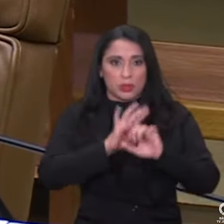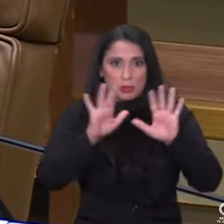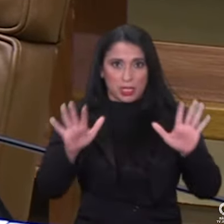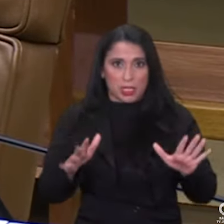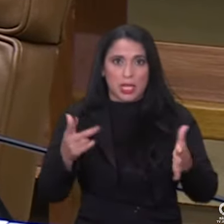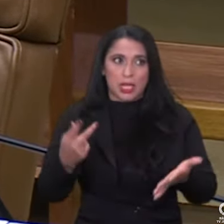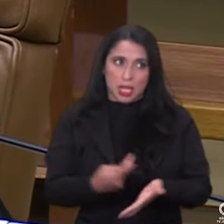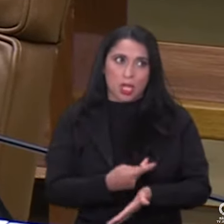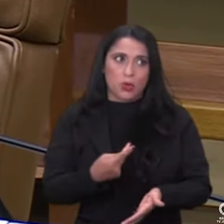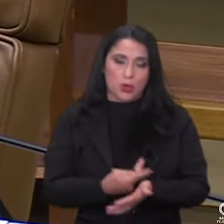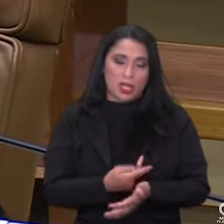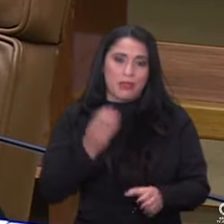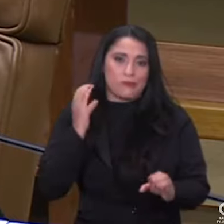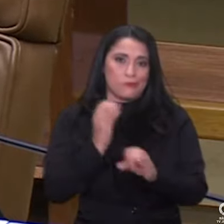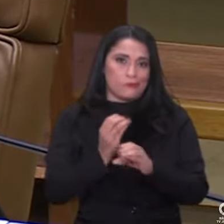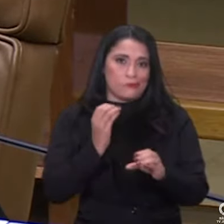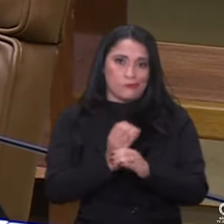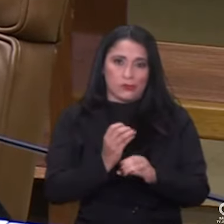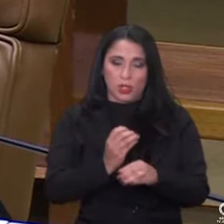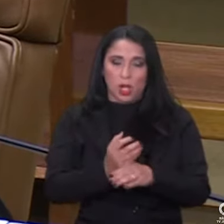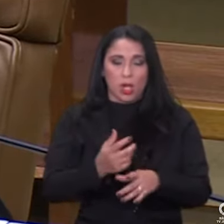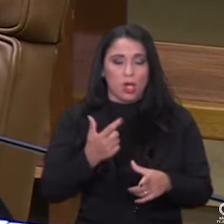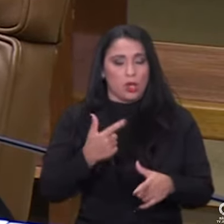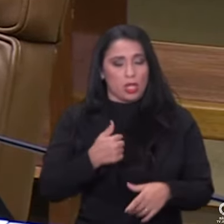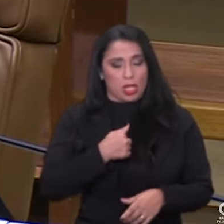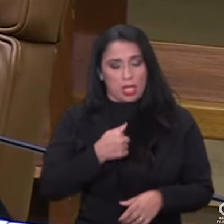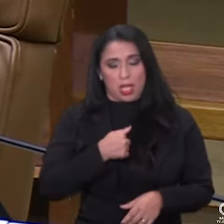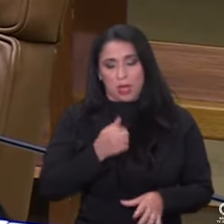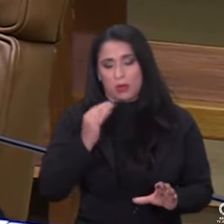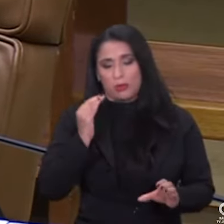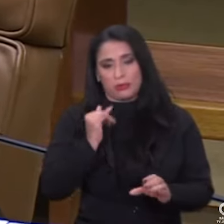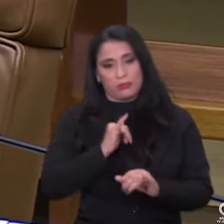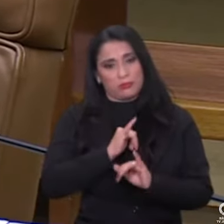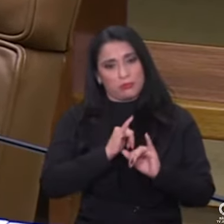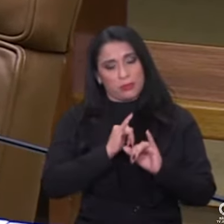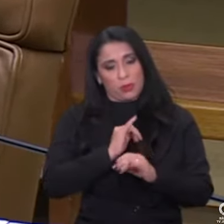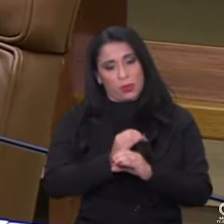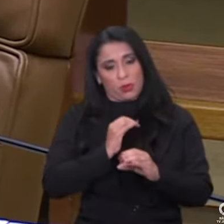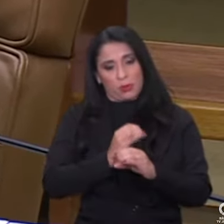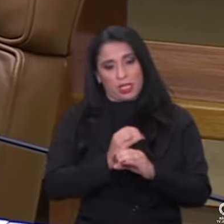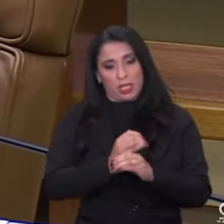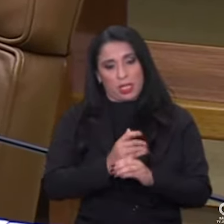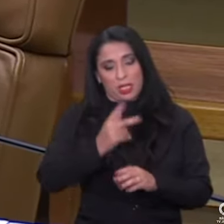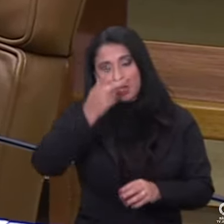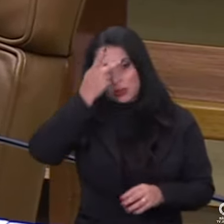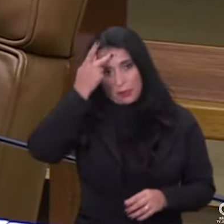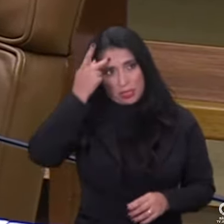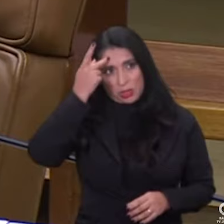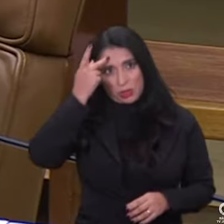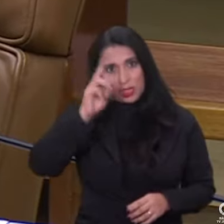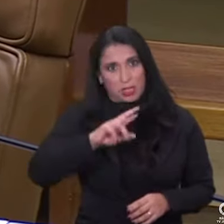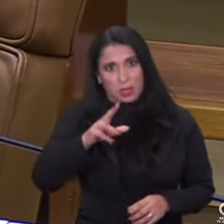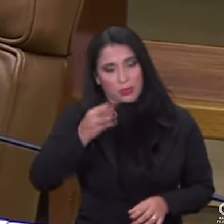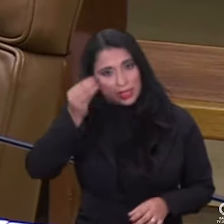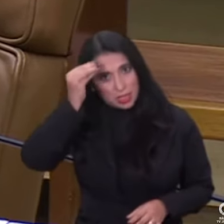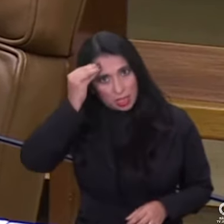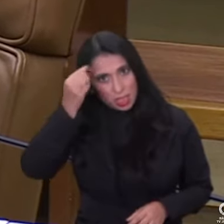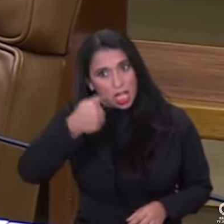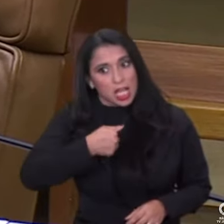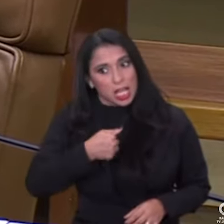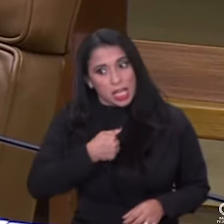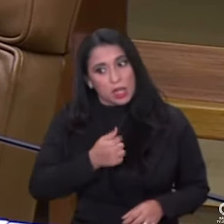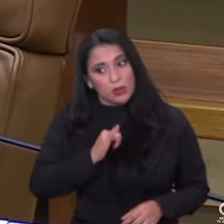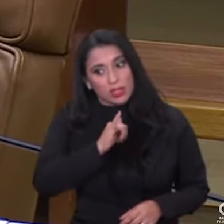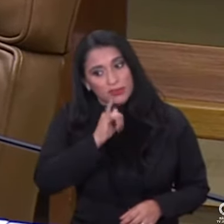de comunicador. Se o comunicador não se faz entender, o problema não é do receptor, é do